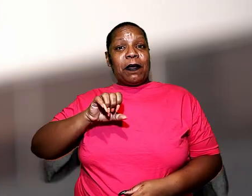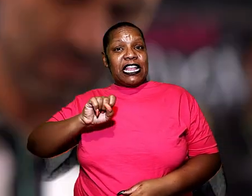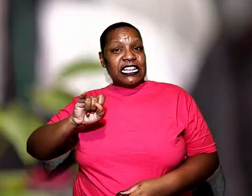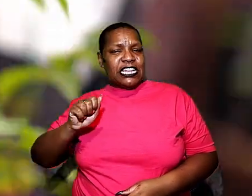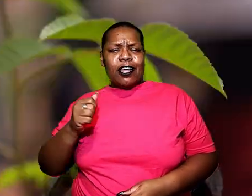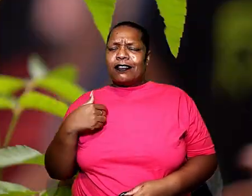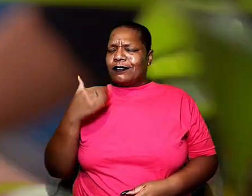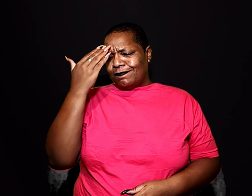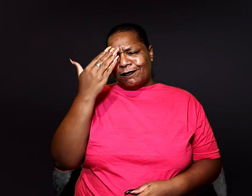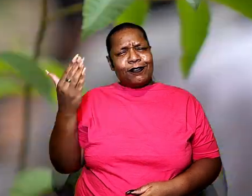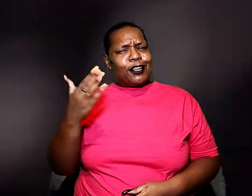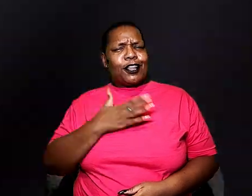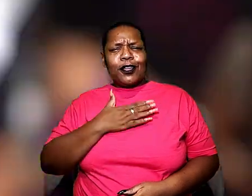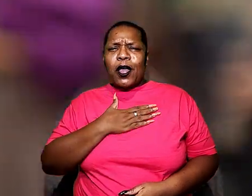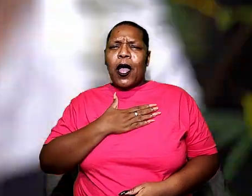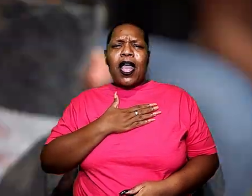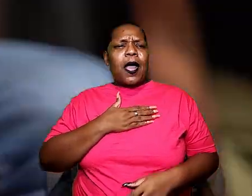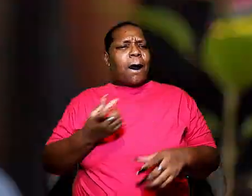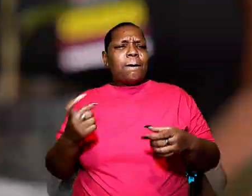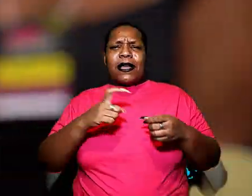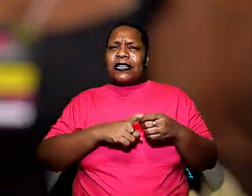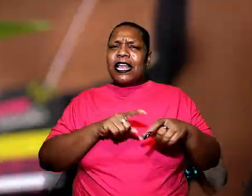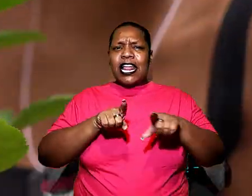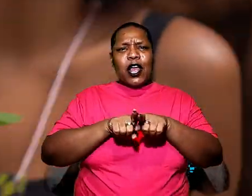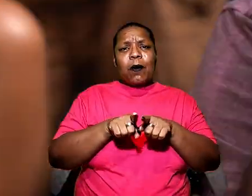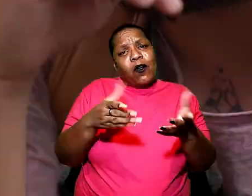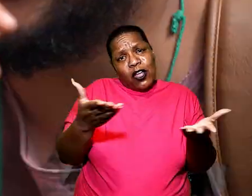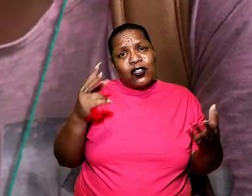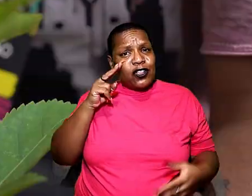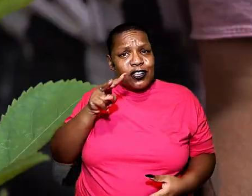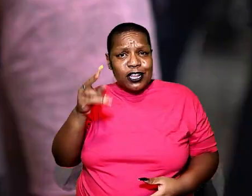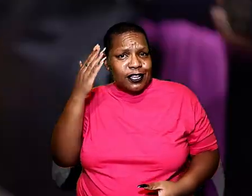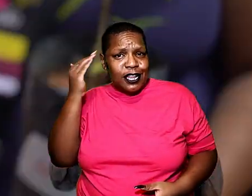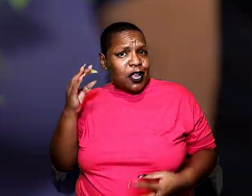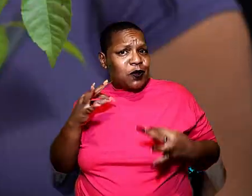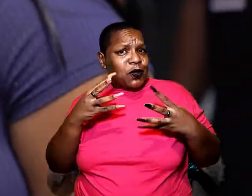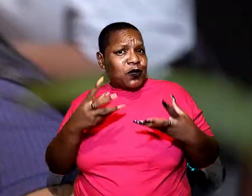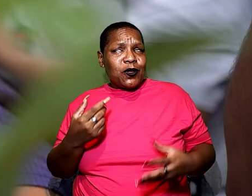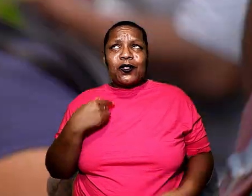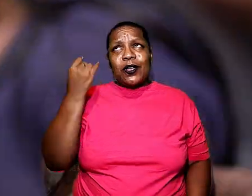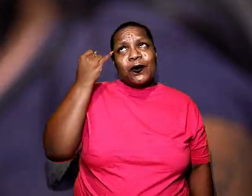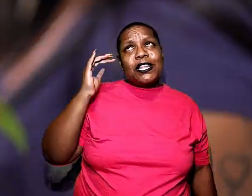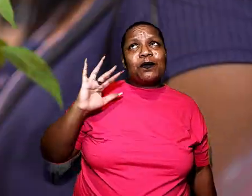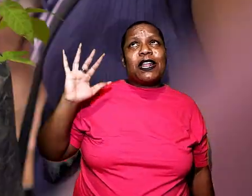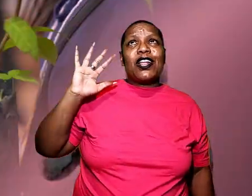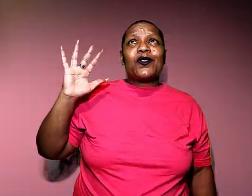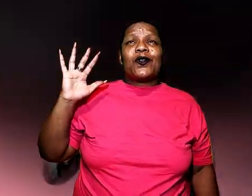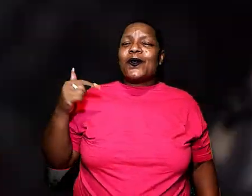Preciso agradecer demais, cara. Você é um parceiro, um amigo, um irmão. Preciso é isso tudo que vocês falam e muito mais. Preciso é um cara